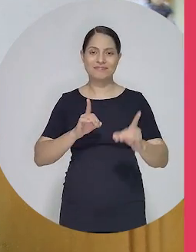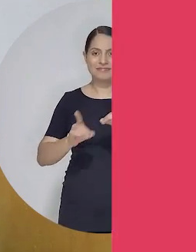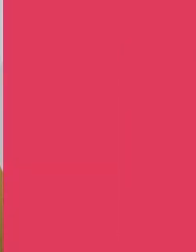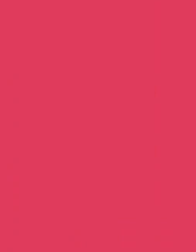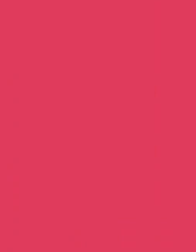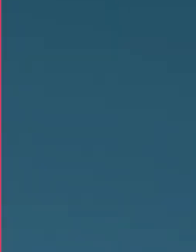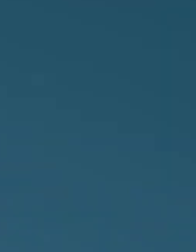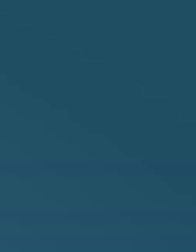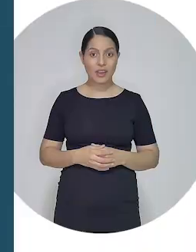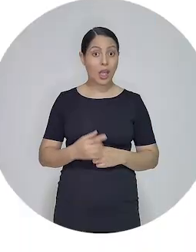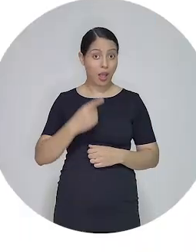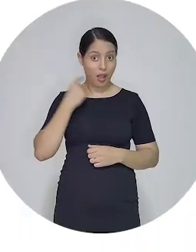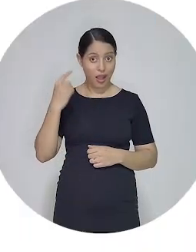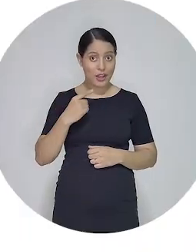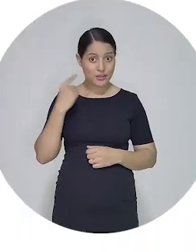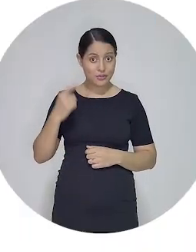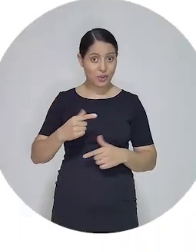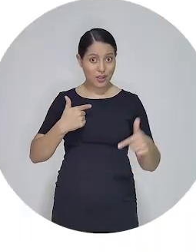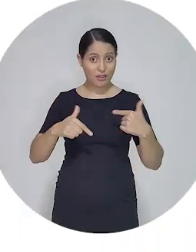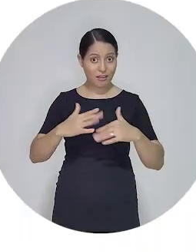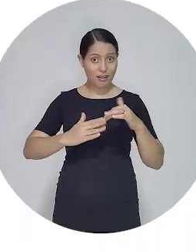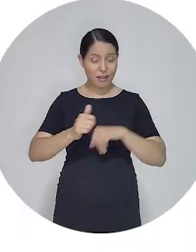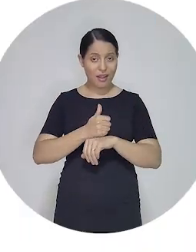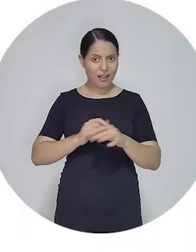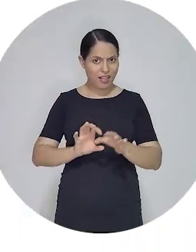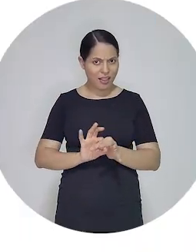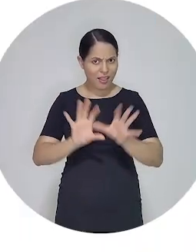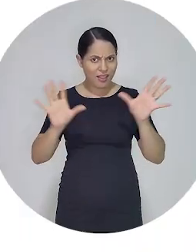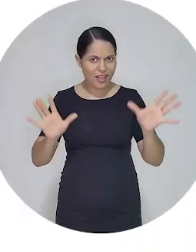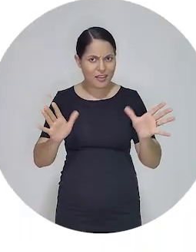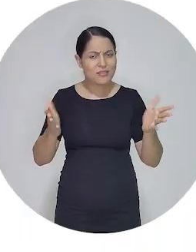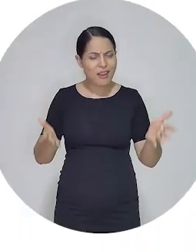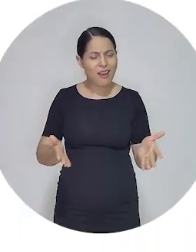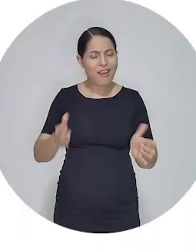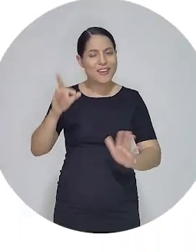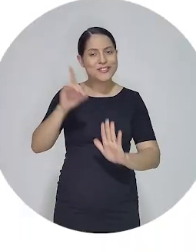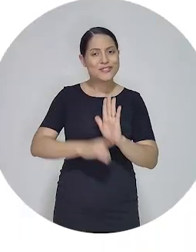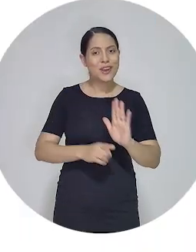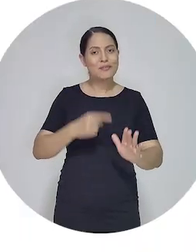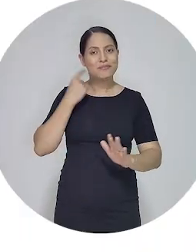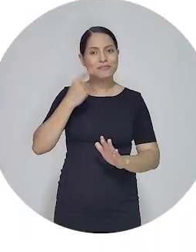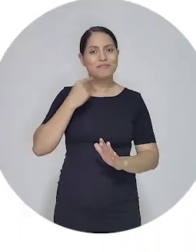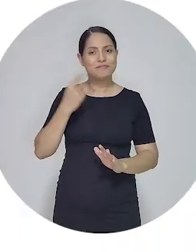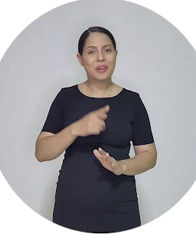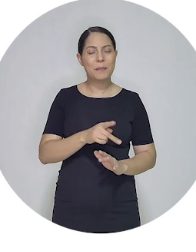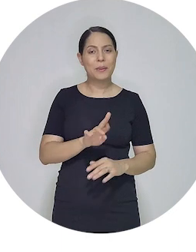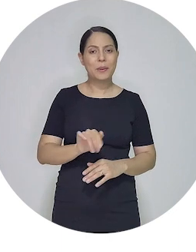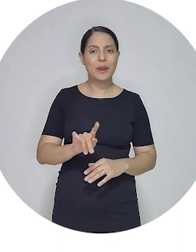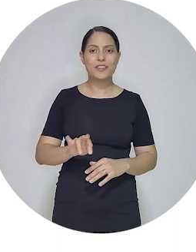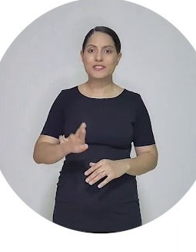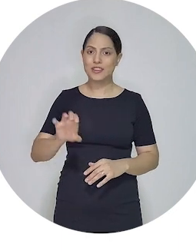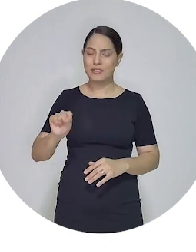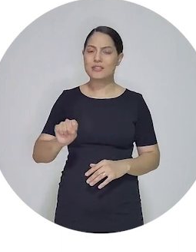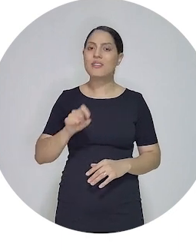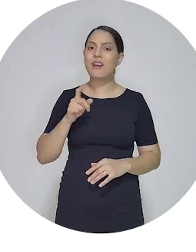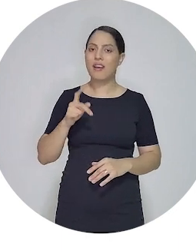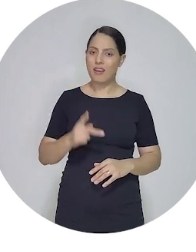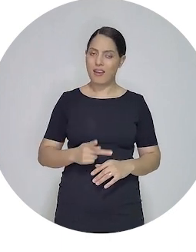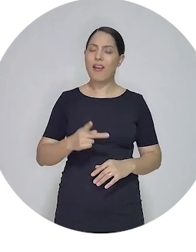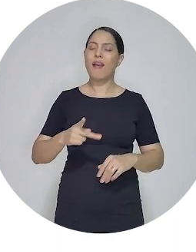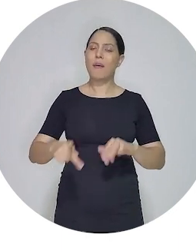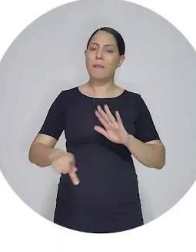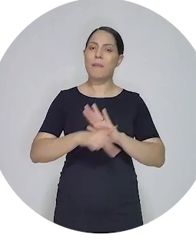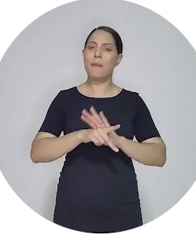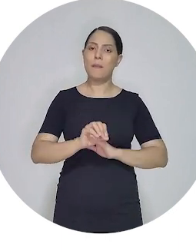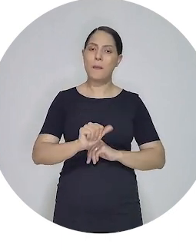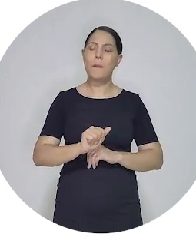do legislativo. A garantia do livre exercício da advocacia, que se traduz pelo cumprimento das prerrogativas da profissão,